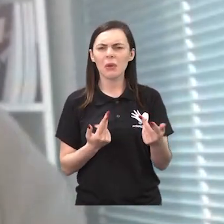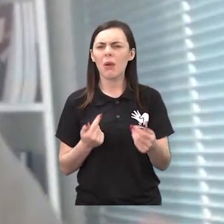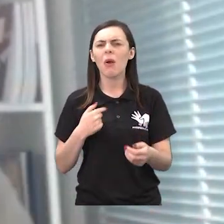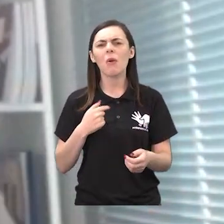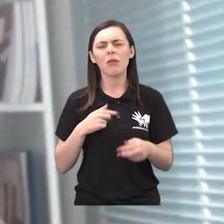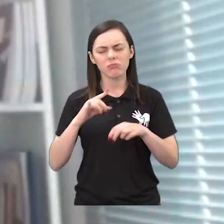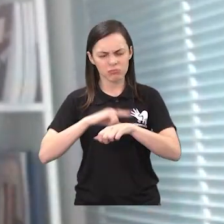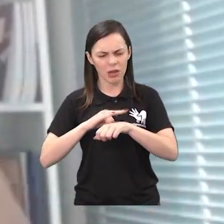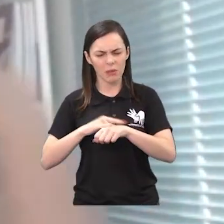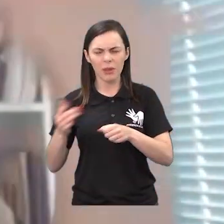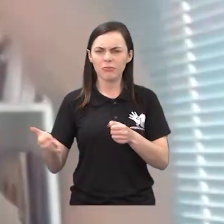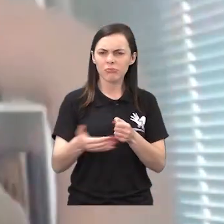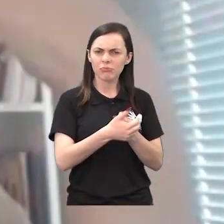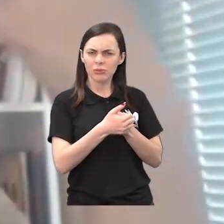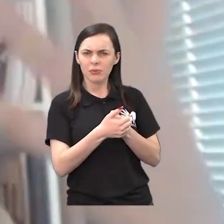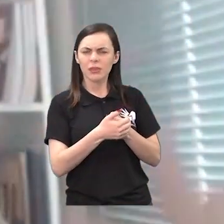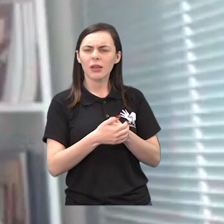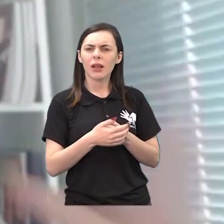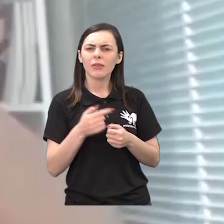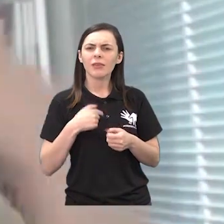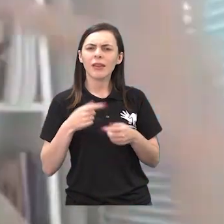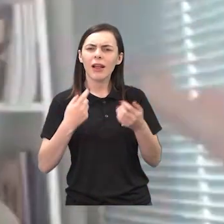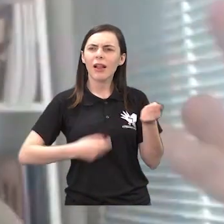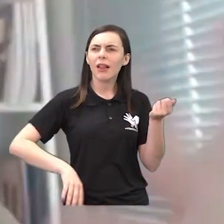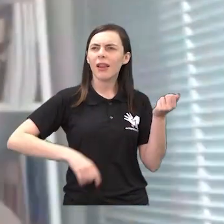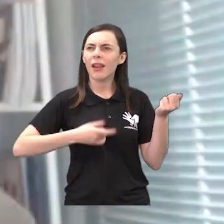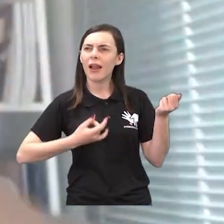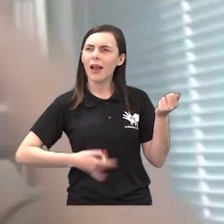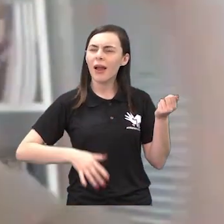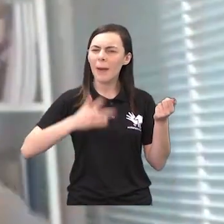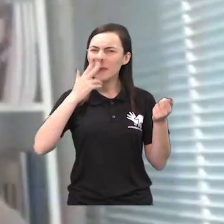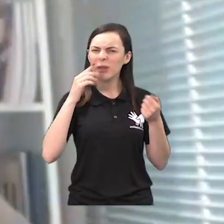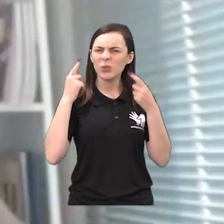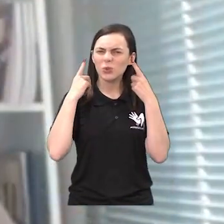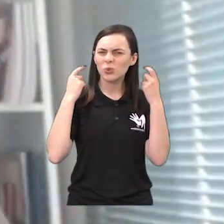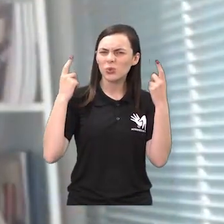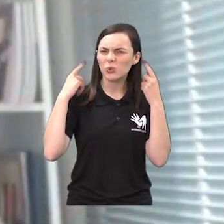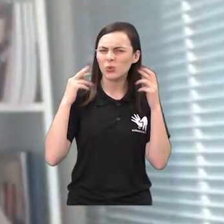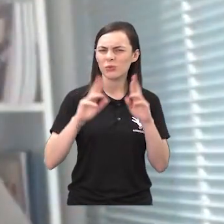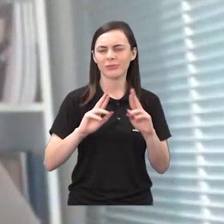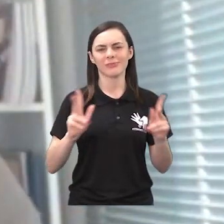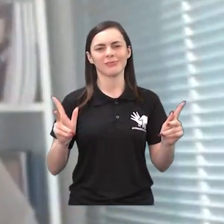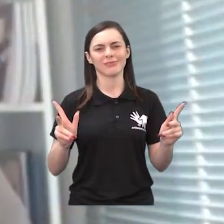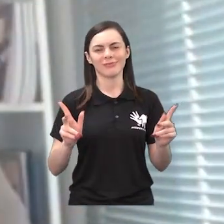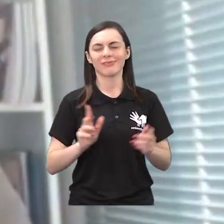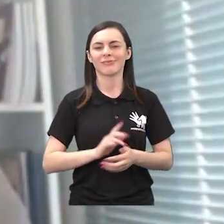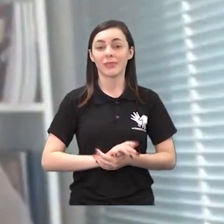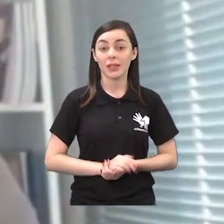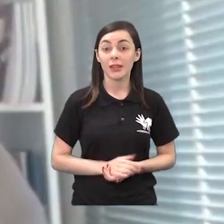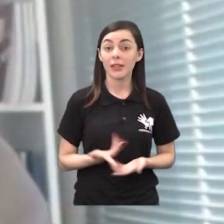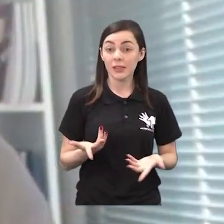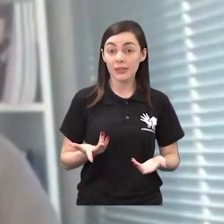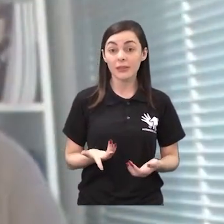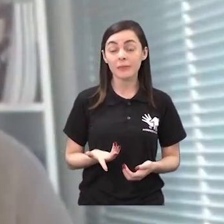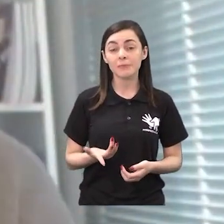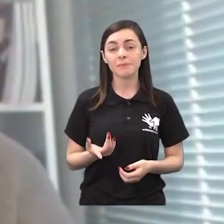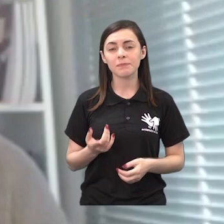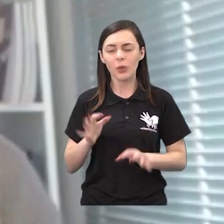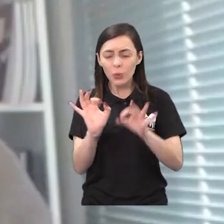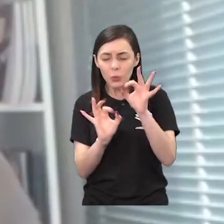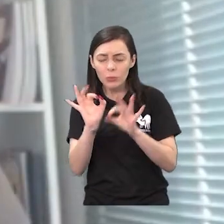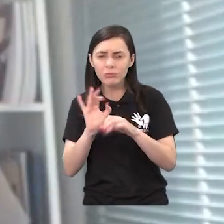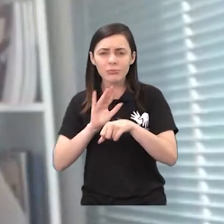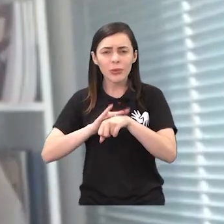violão e tocava lá, porque o som soava legal, parece que tem uma acústica legal. Então, reservar um